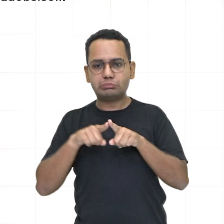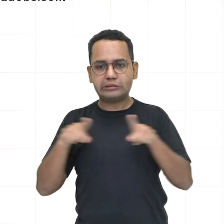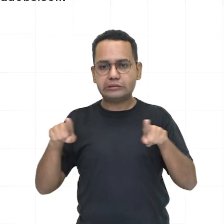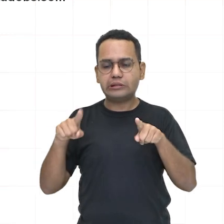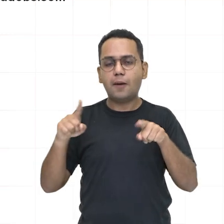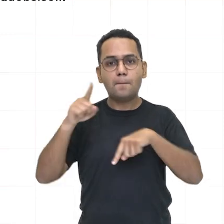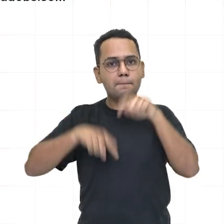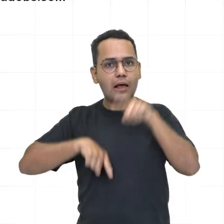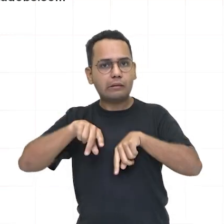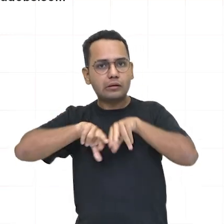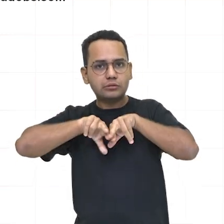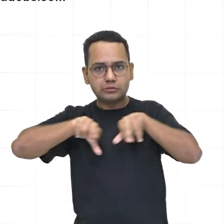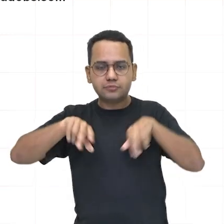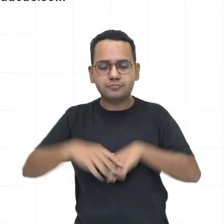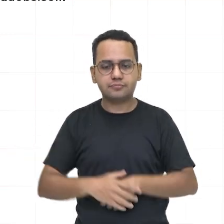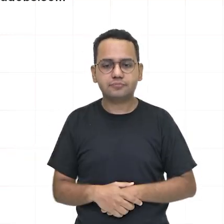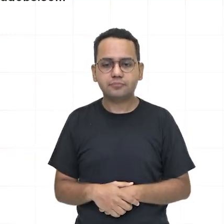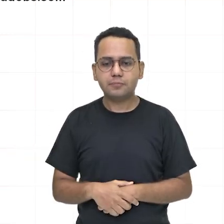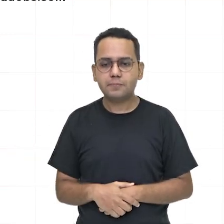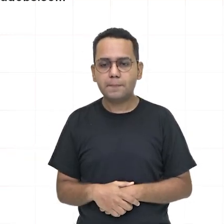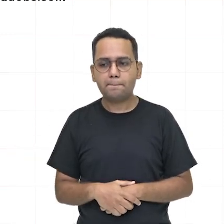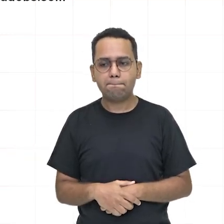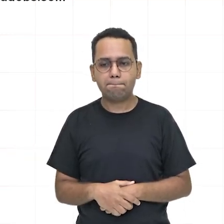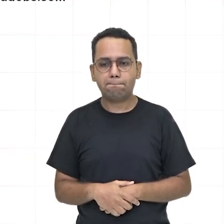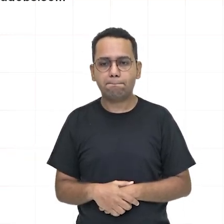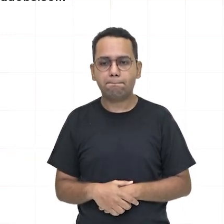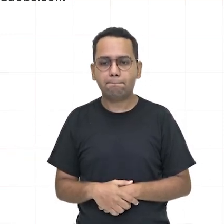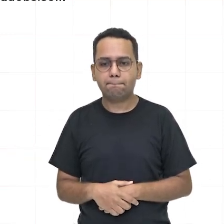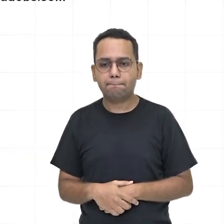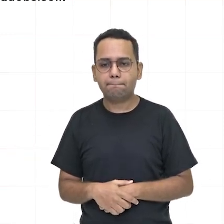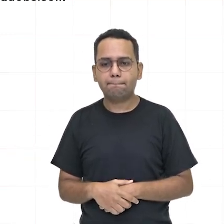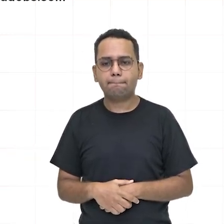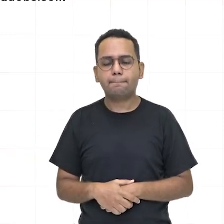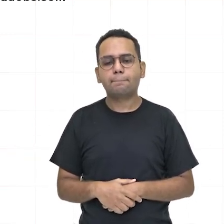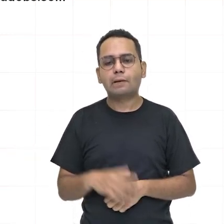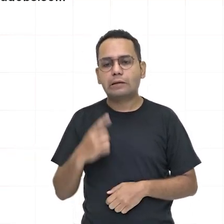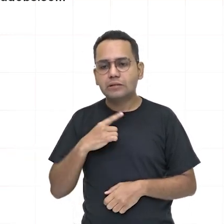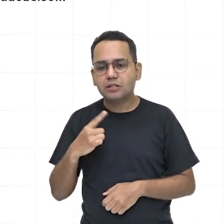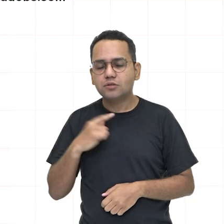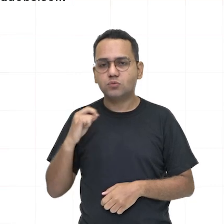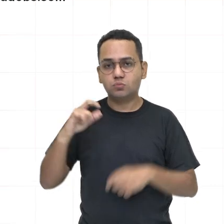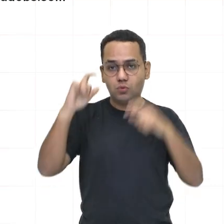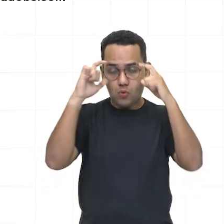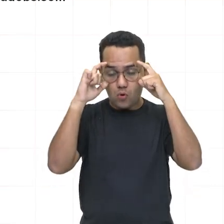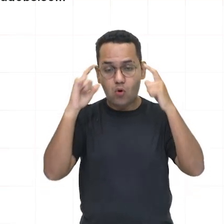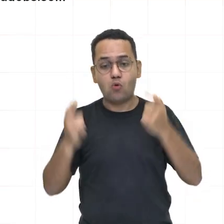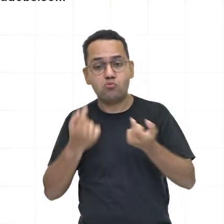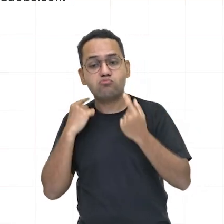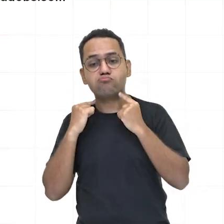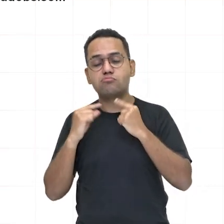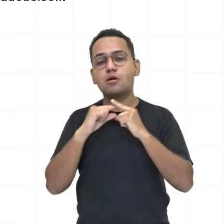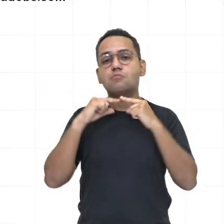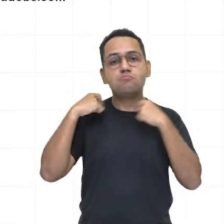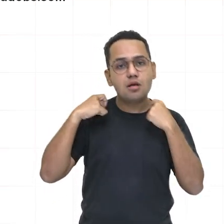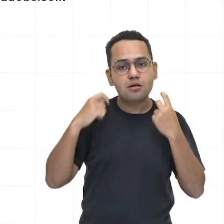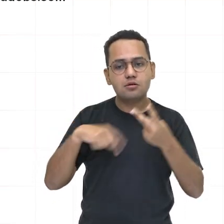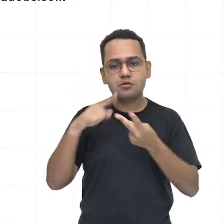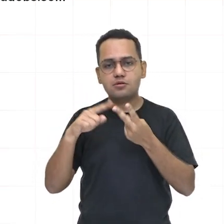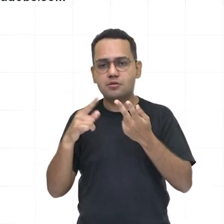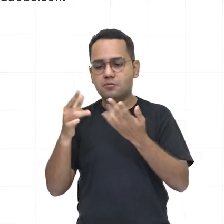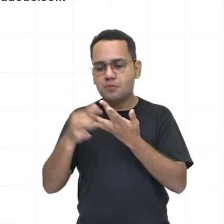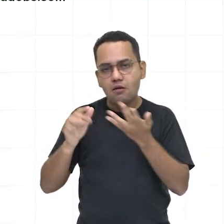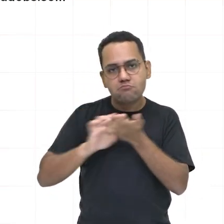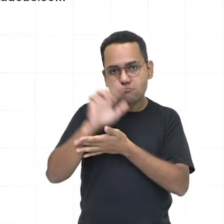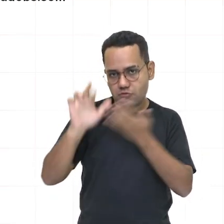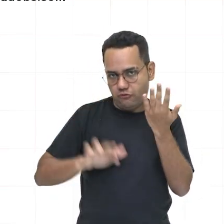isso? Além da roupa básica ali, ela está usando lenços, óculos, relógios, joias ou bijuterias ali, e